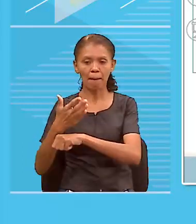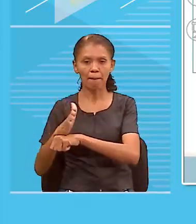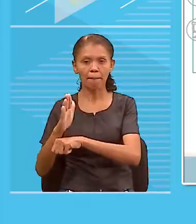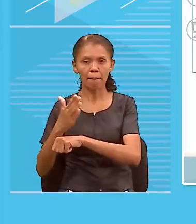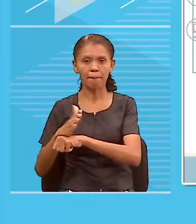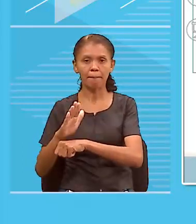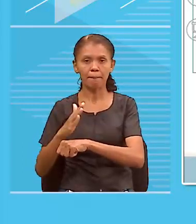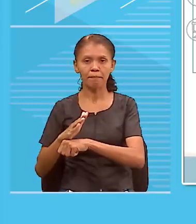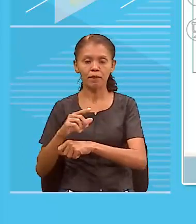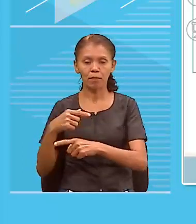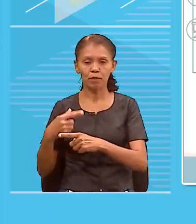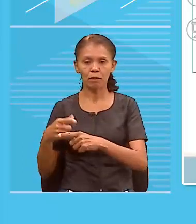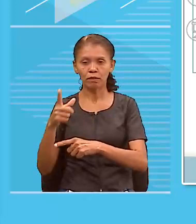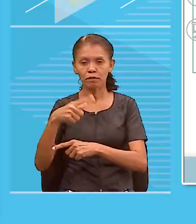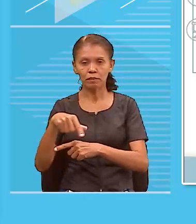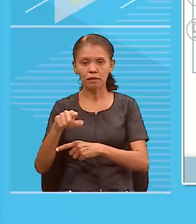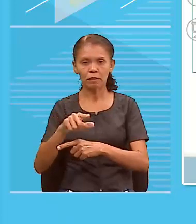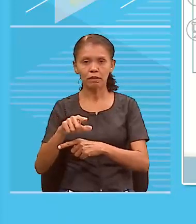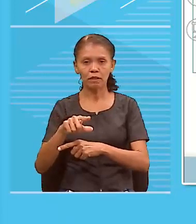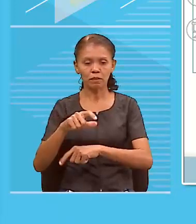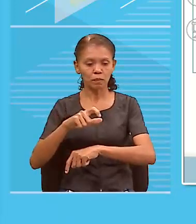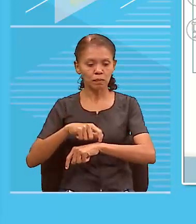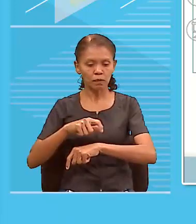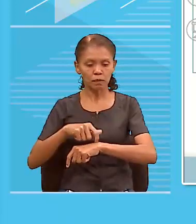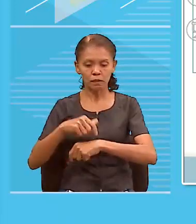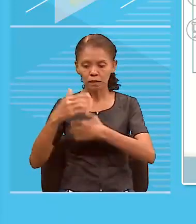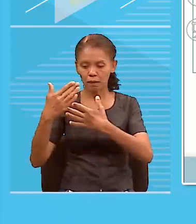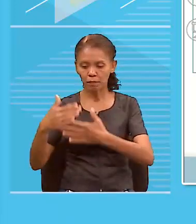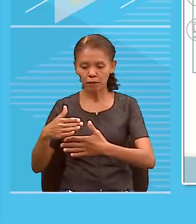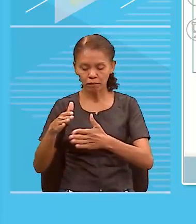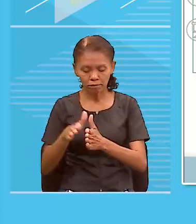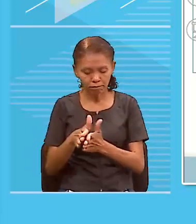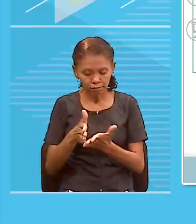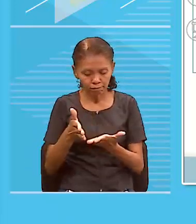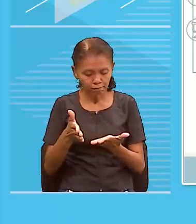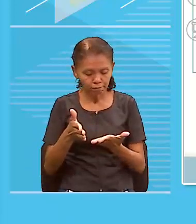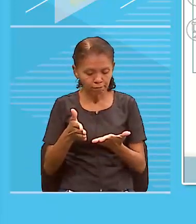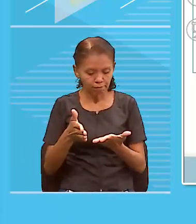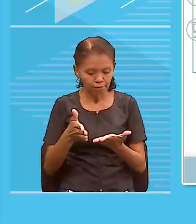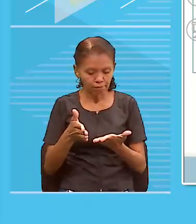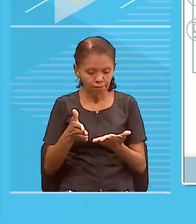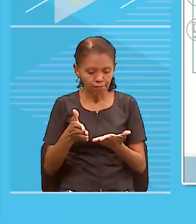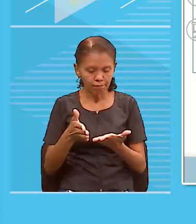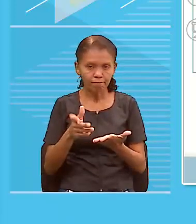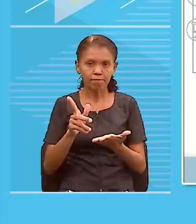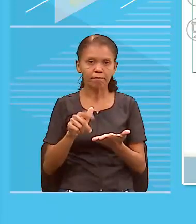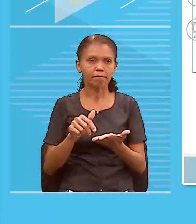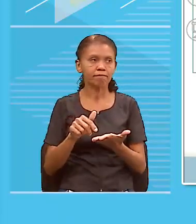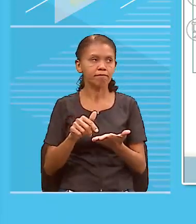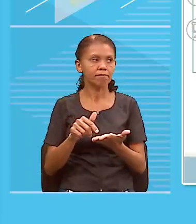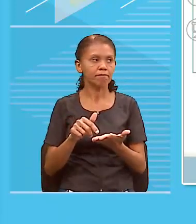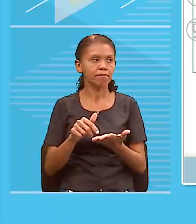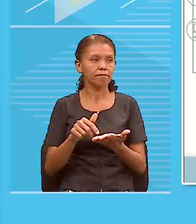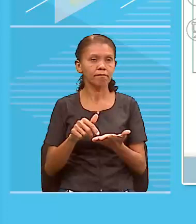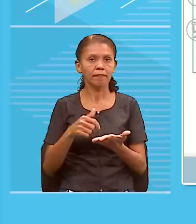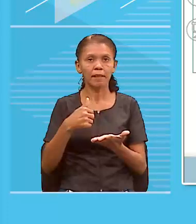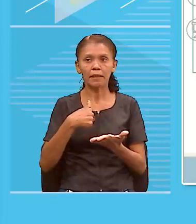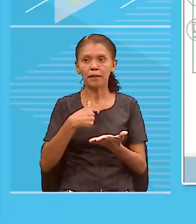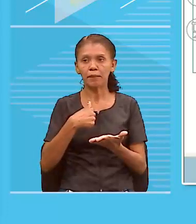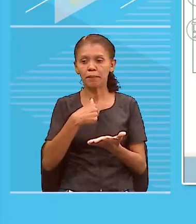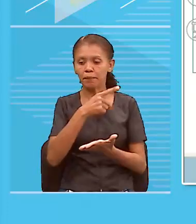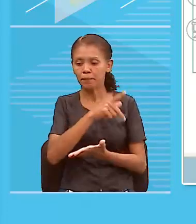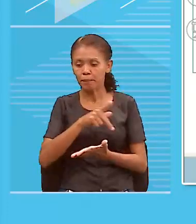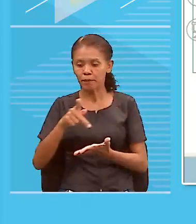prova o nosso simulado o quando eu vou elaborar uma prova que você faz aí na sua escola eu já